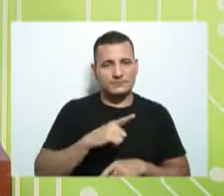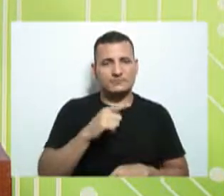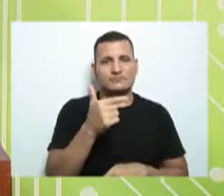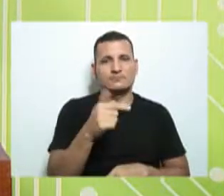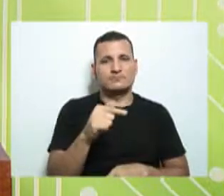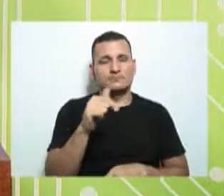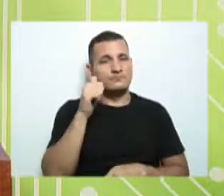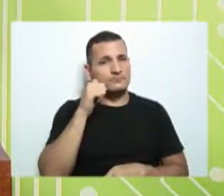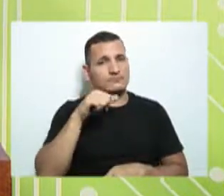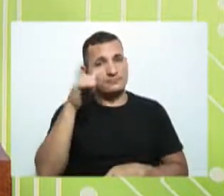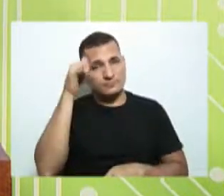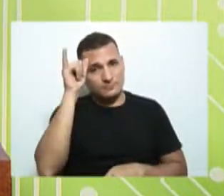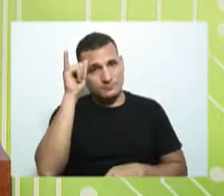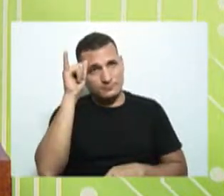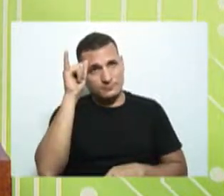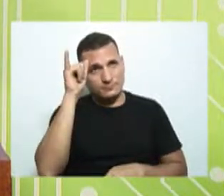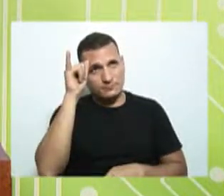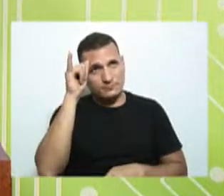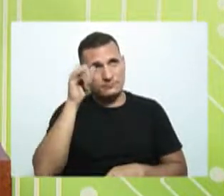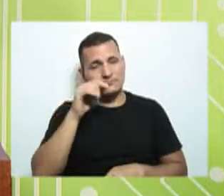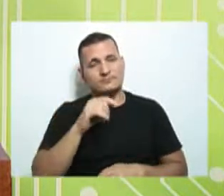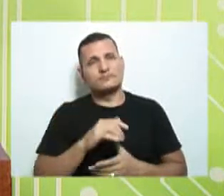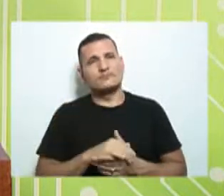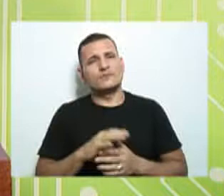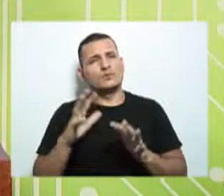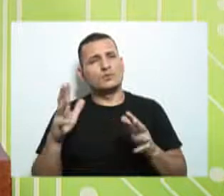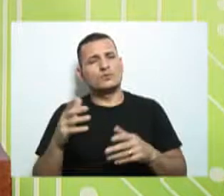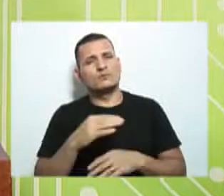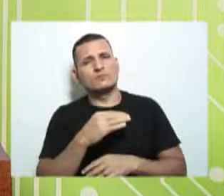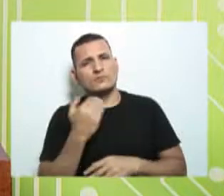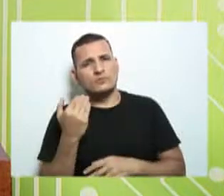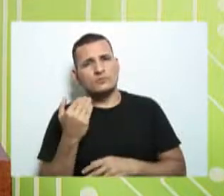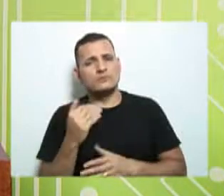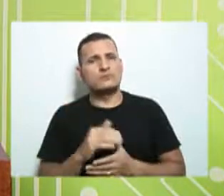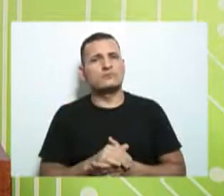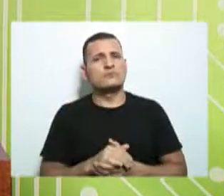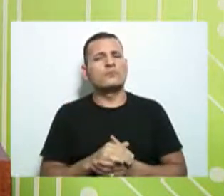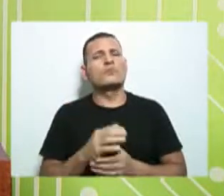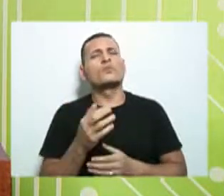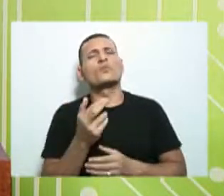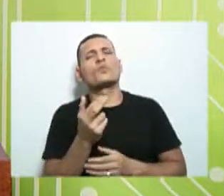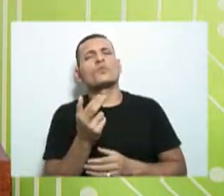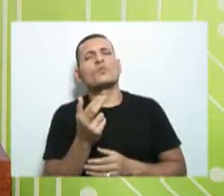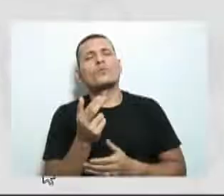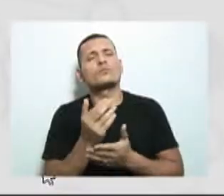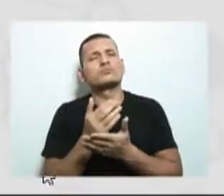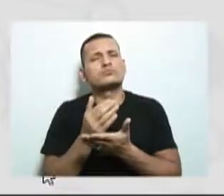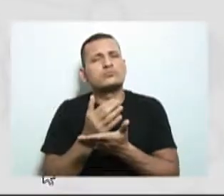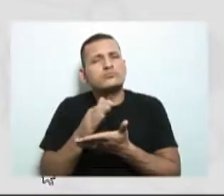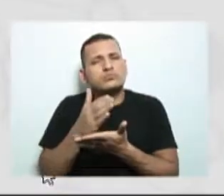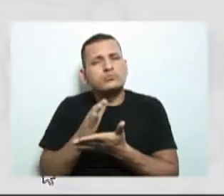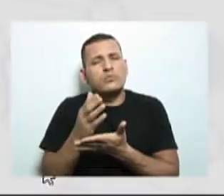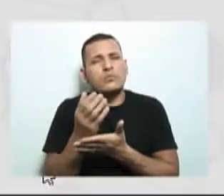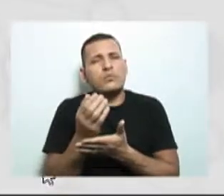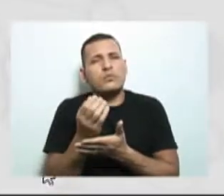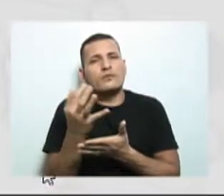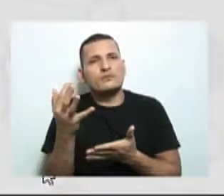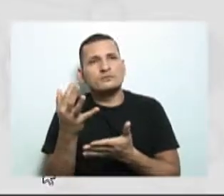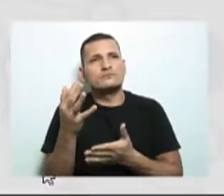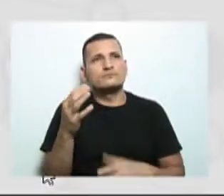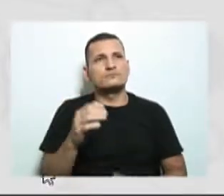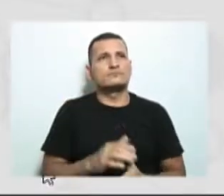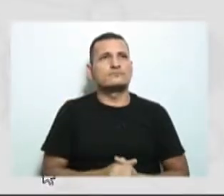todas, vírgula, exceto 9, vírgula, morreram. Então sobraram 9 vacas. Professora Regina, tem alguém que